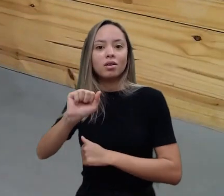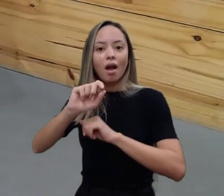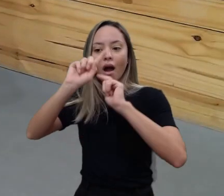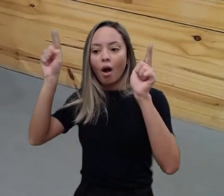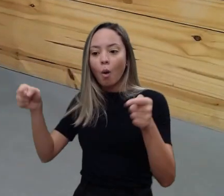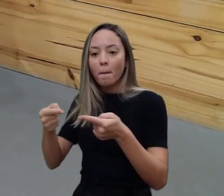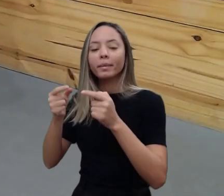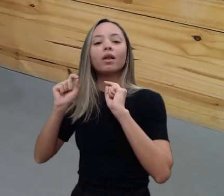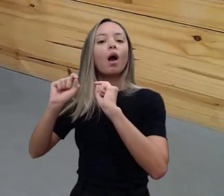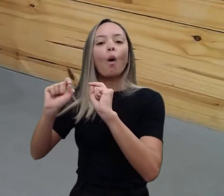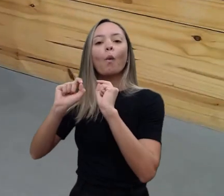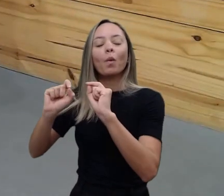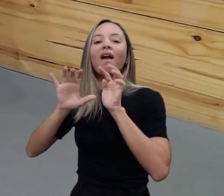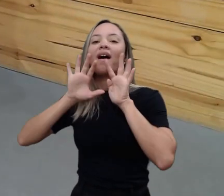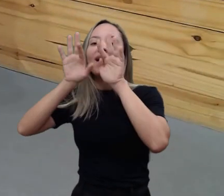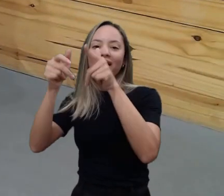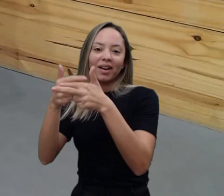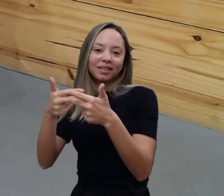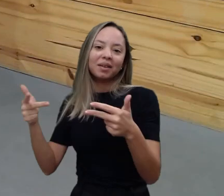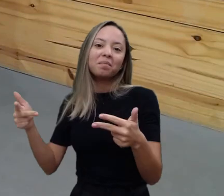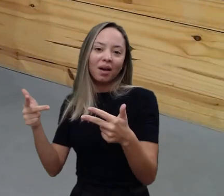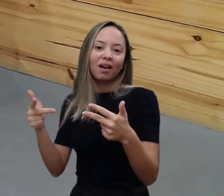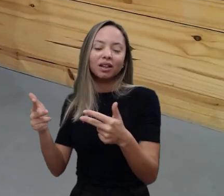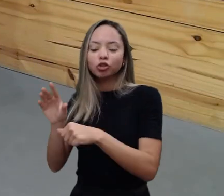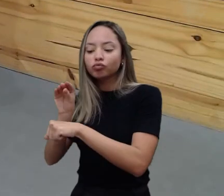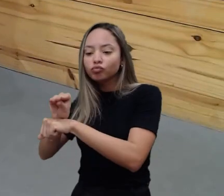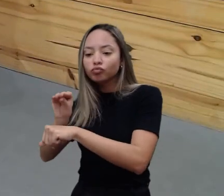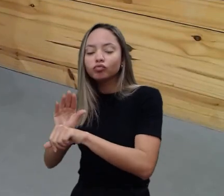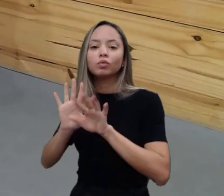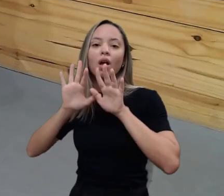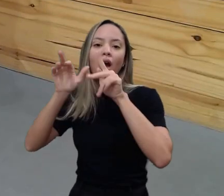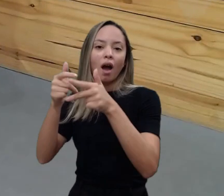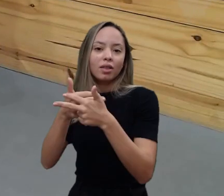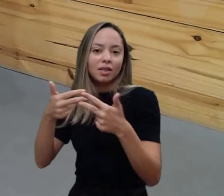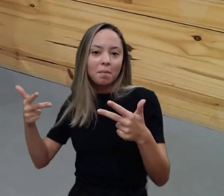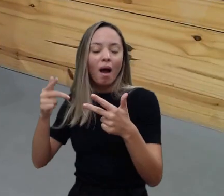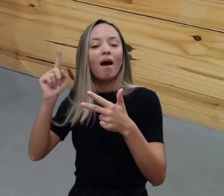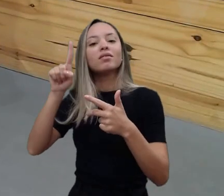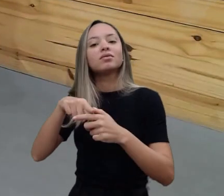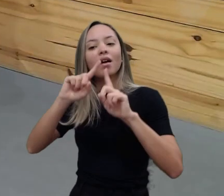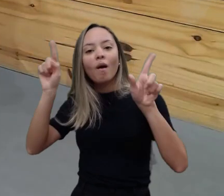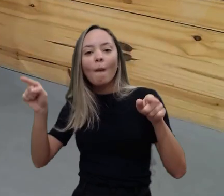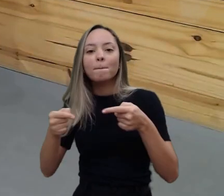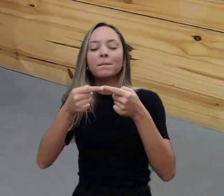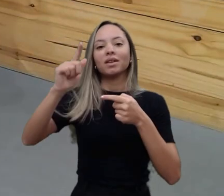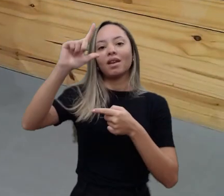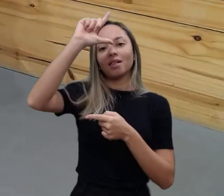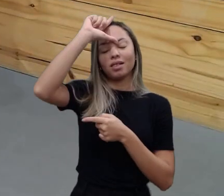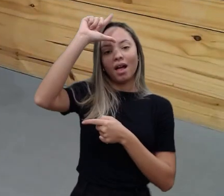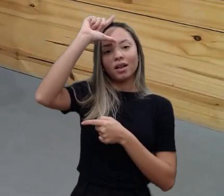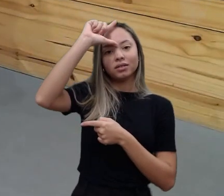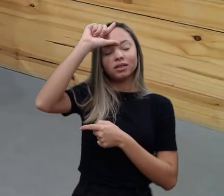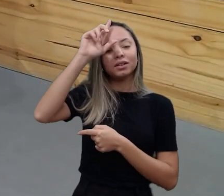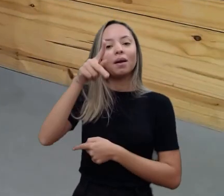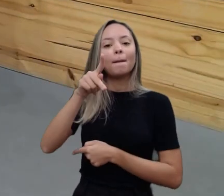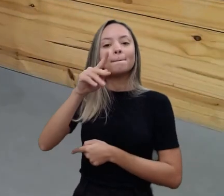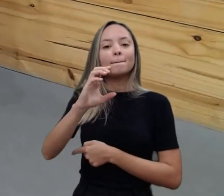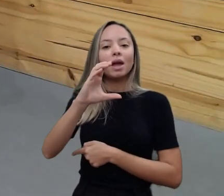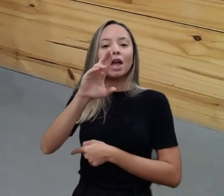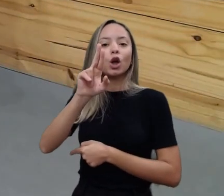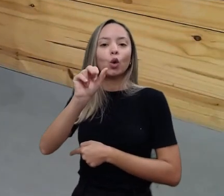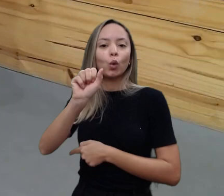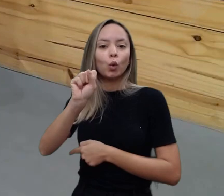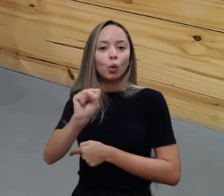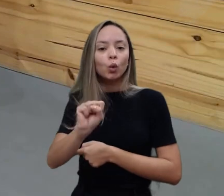e criação de animais, né? A palavra pecuária ela vem do latim pecus, que vinha de gado, cabeça de